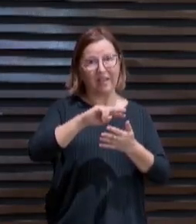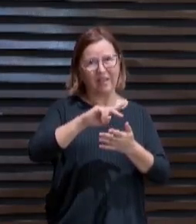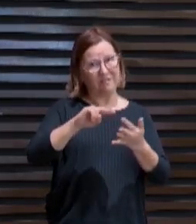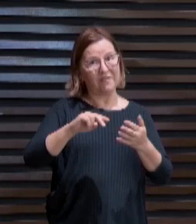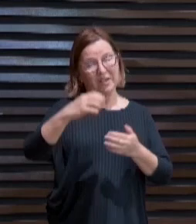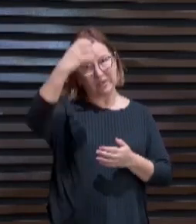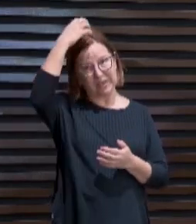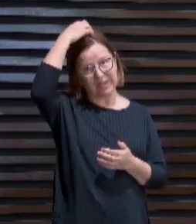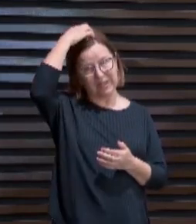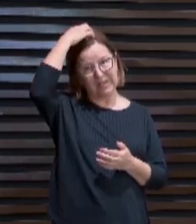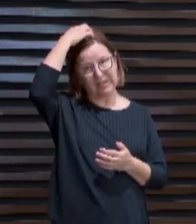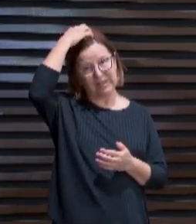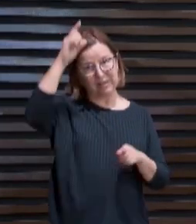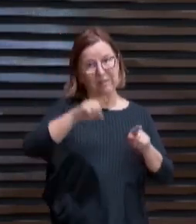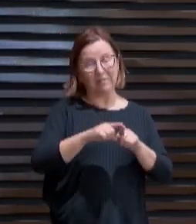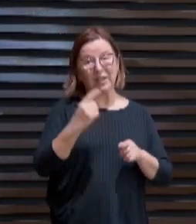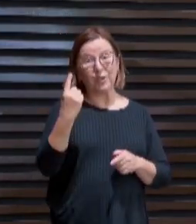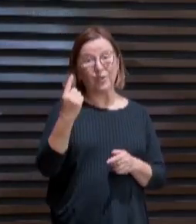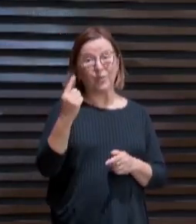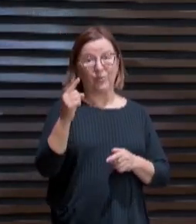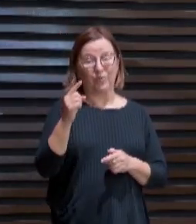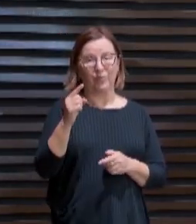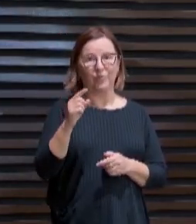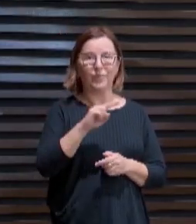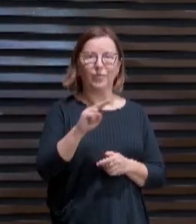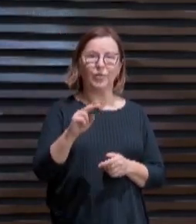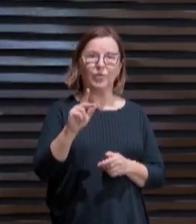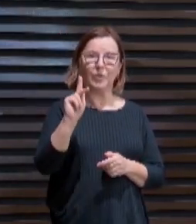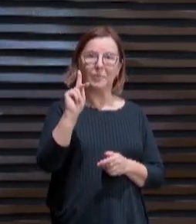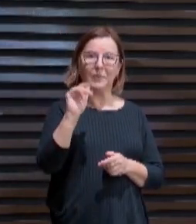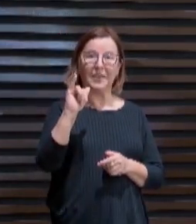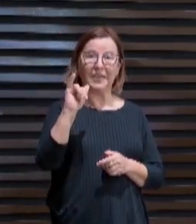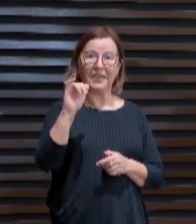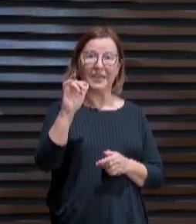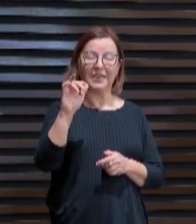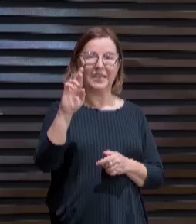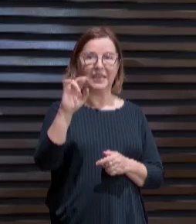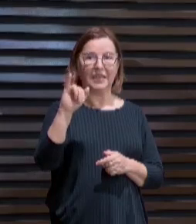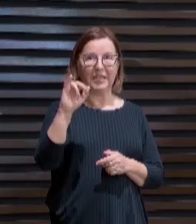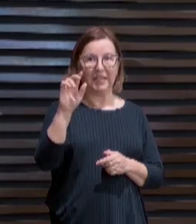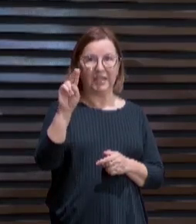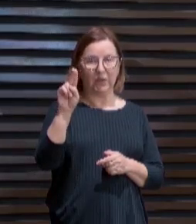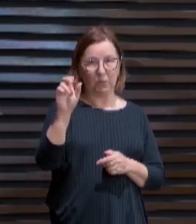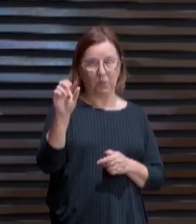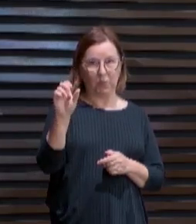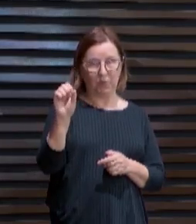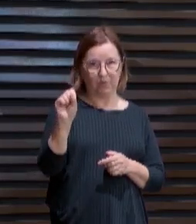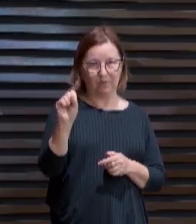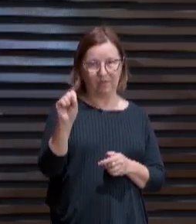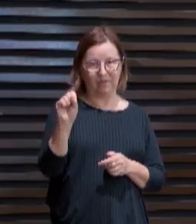rei sobre os reis, que esse no caso é Domiciano. Se os cristãos, simplesmente